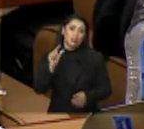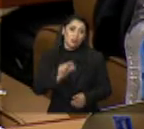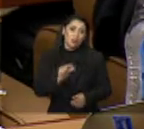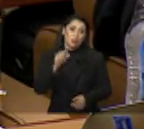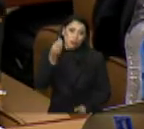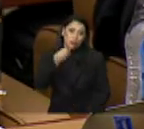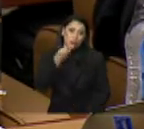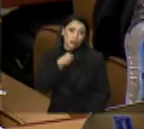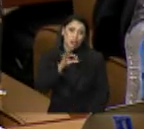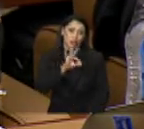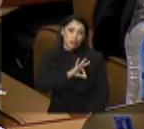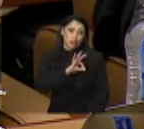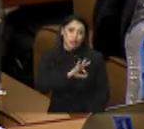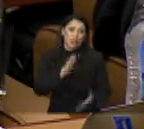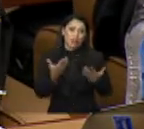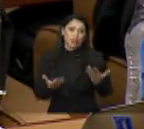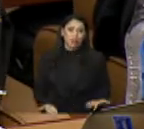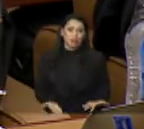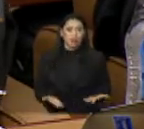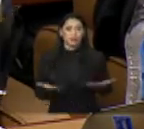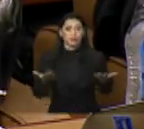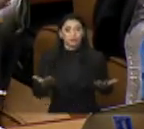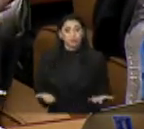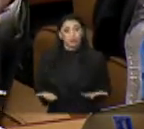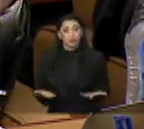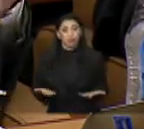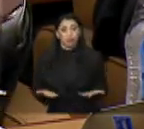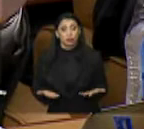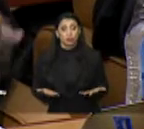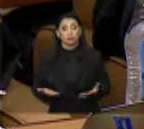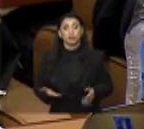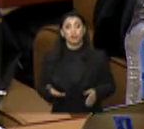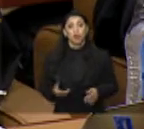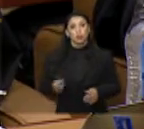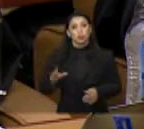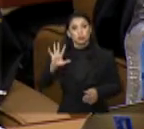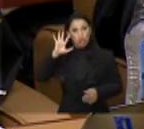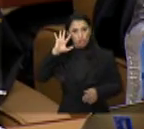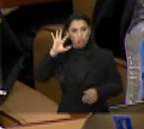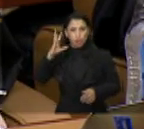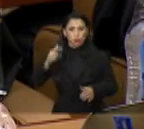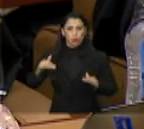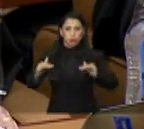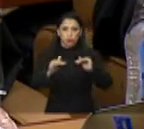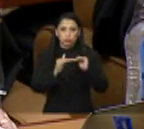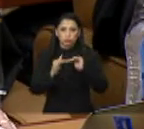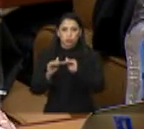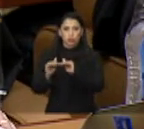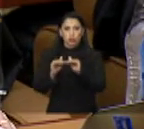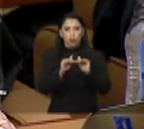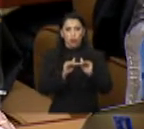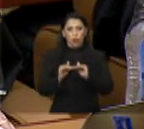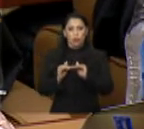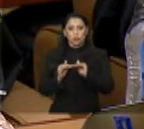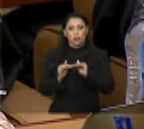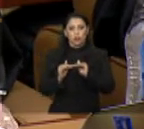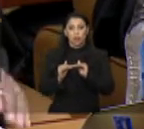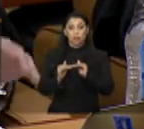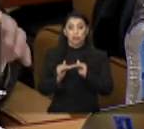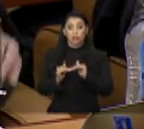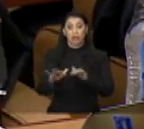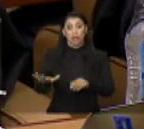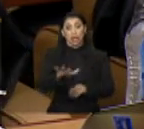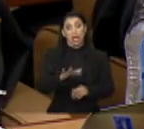uma das soluções consensuais sobre a questão da educação